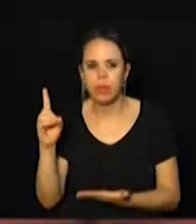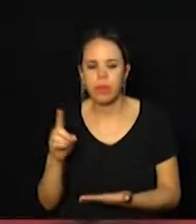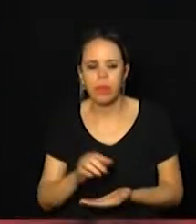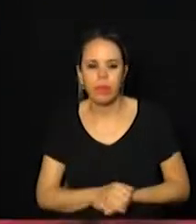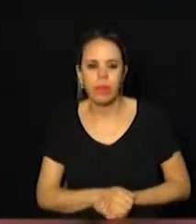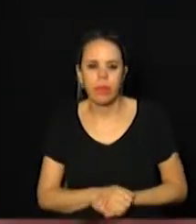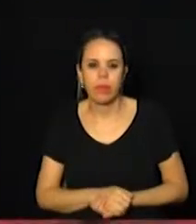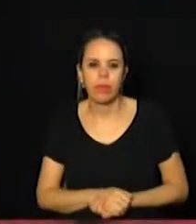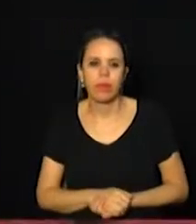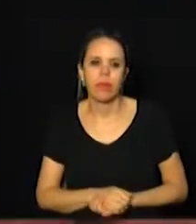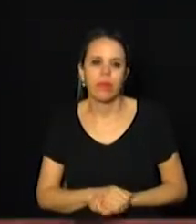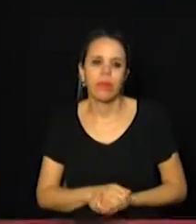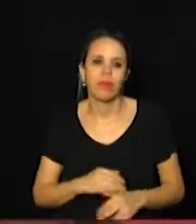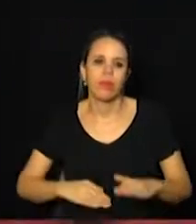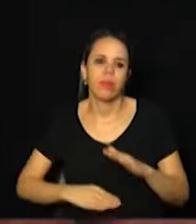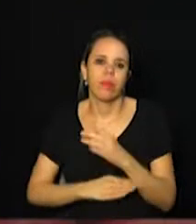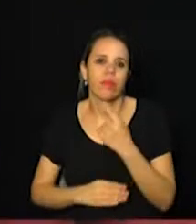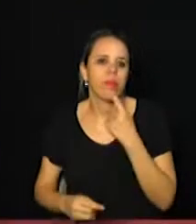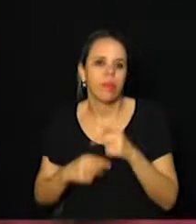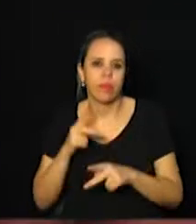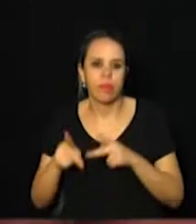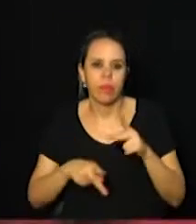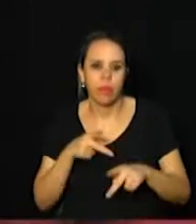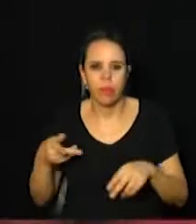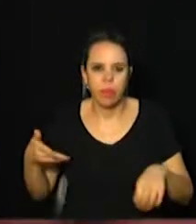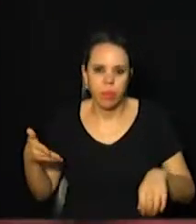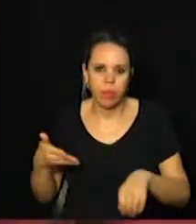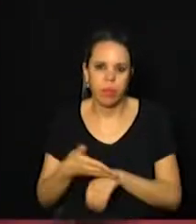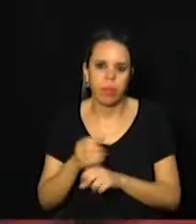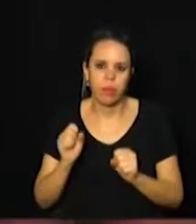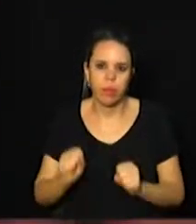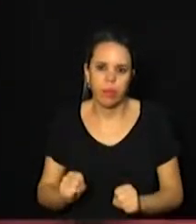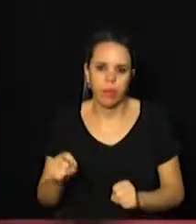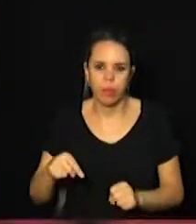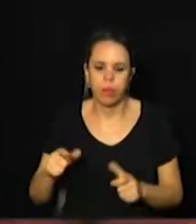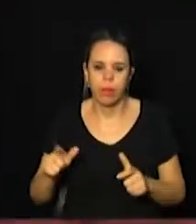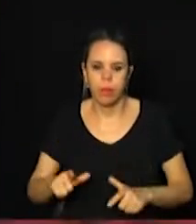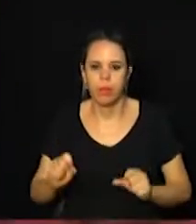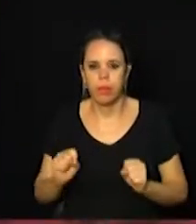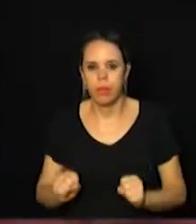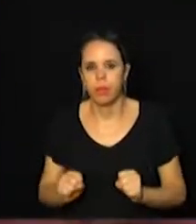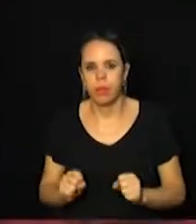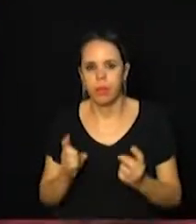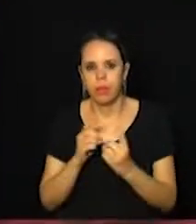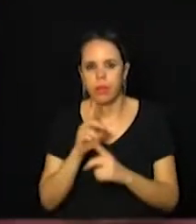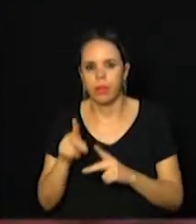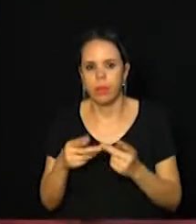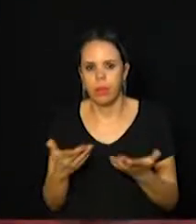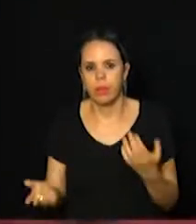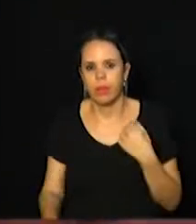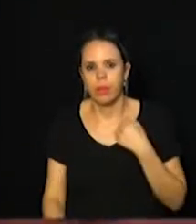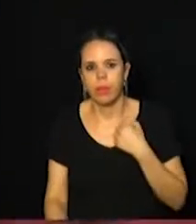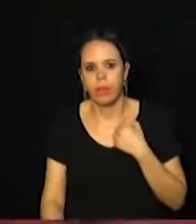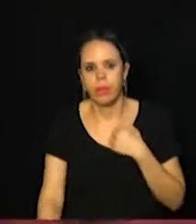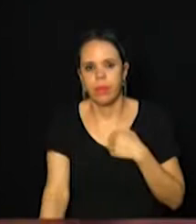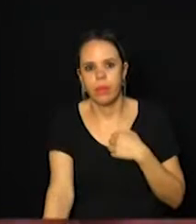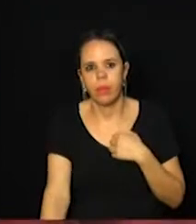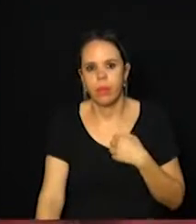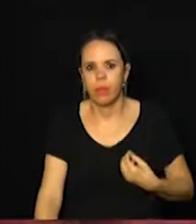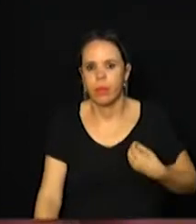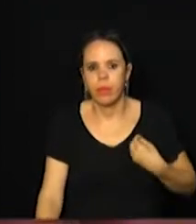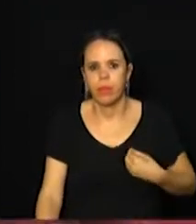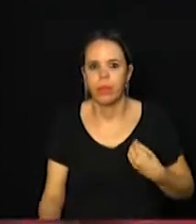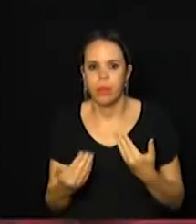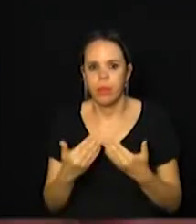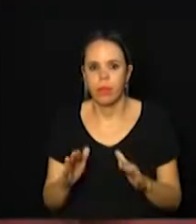a a Câmara Municipal de Campinas é a casa do povo aqui é onde a gente pode atender a população Então